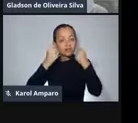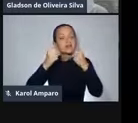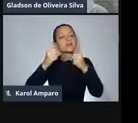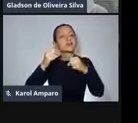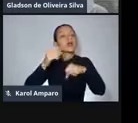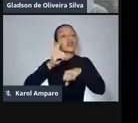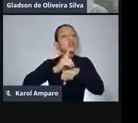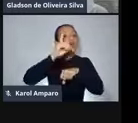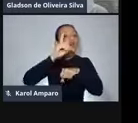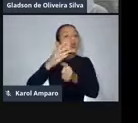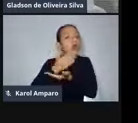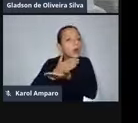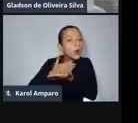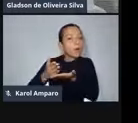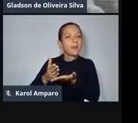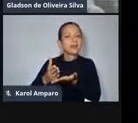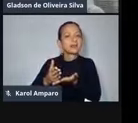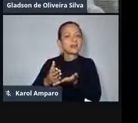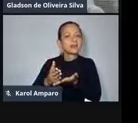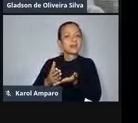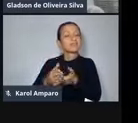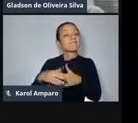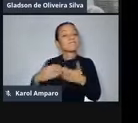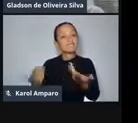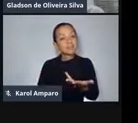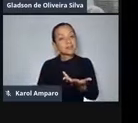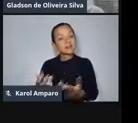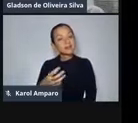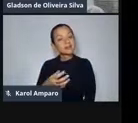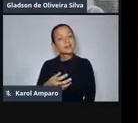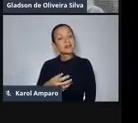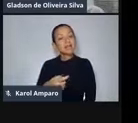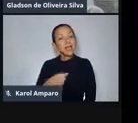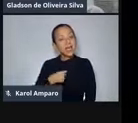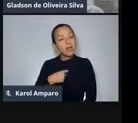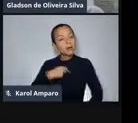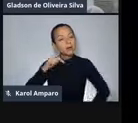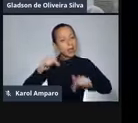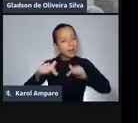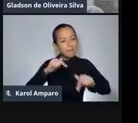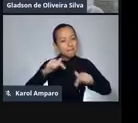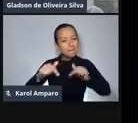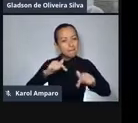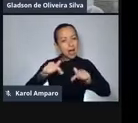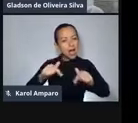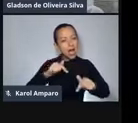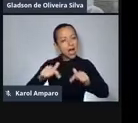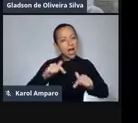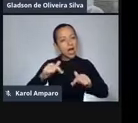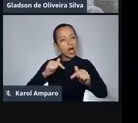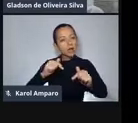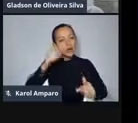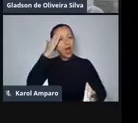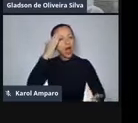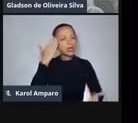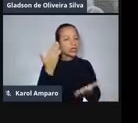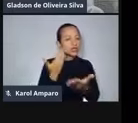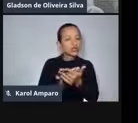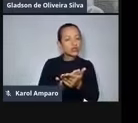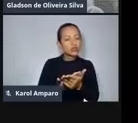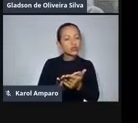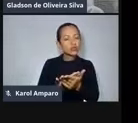E é isso que faz parte da minha filosofia de trabalho. Acreditar que eu posso levá-los